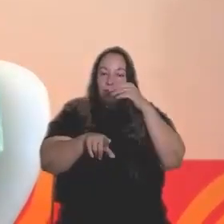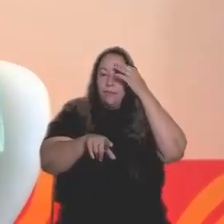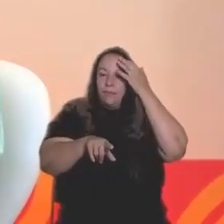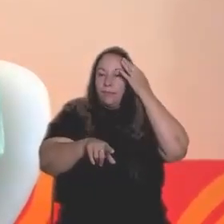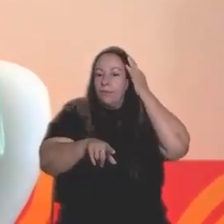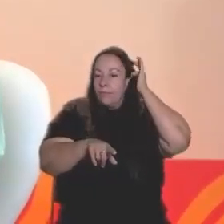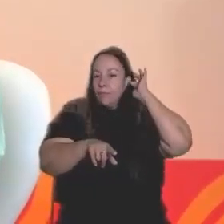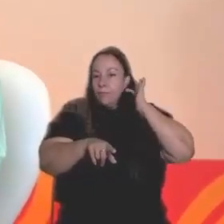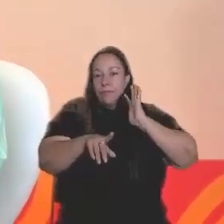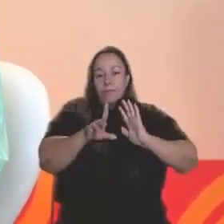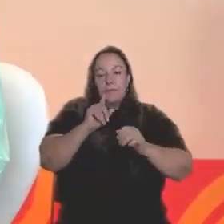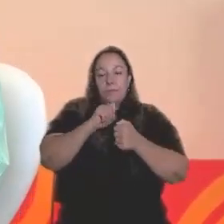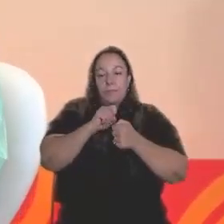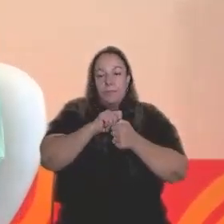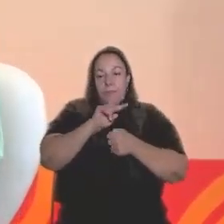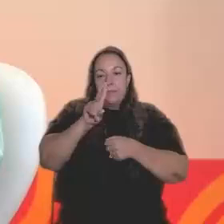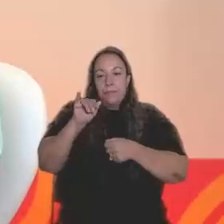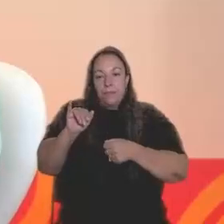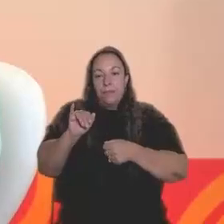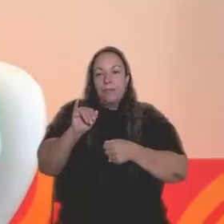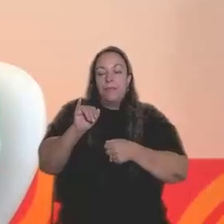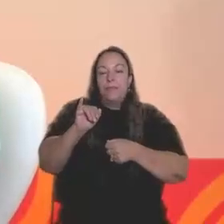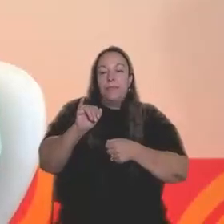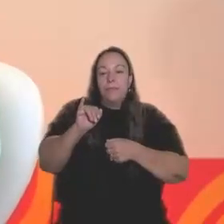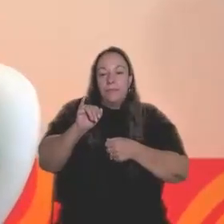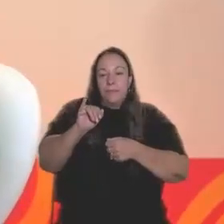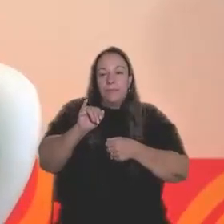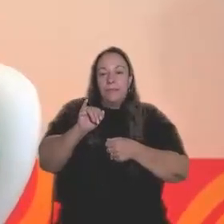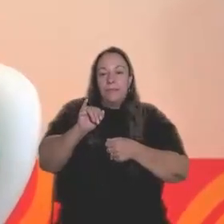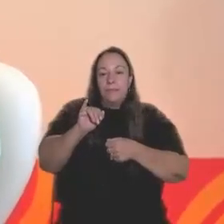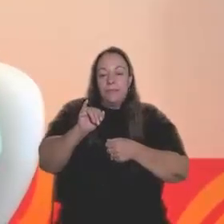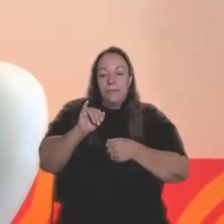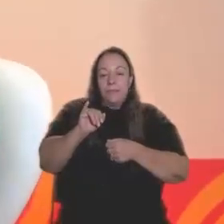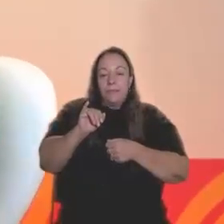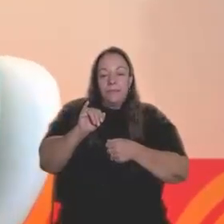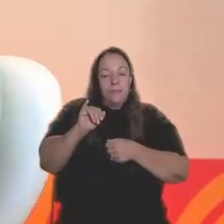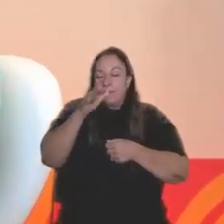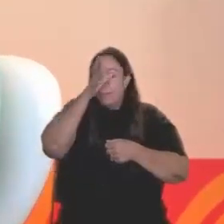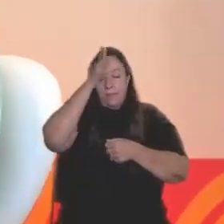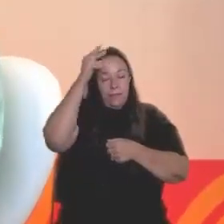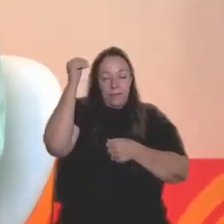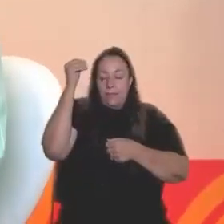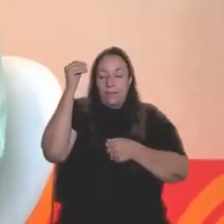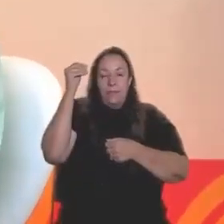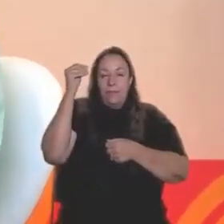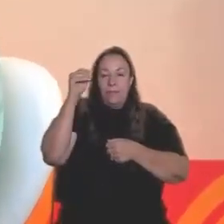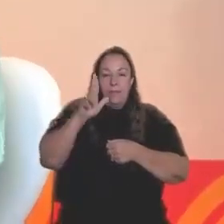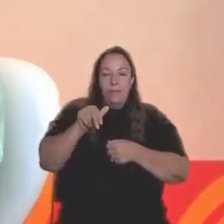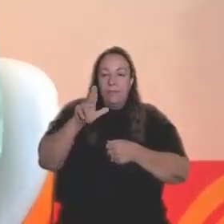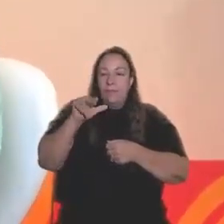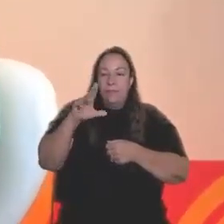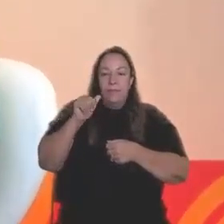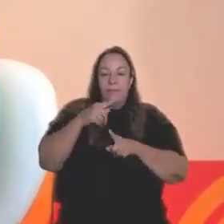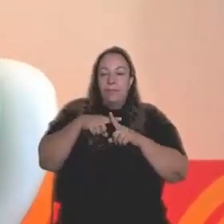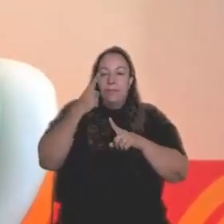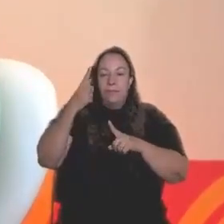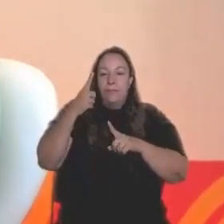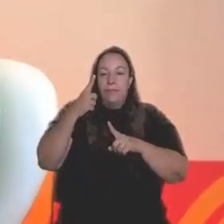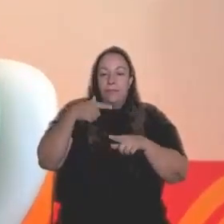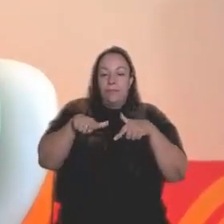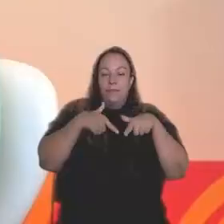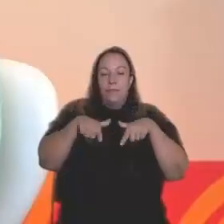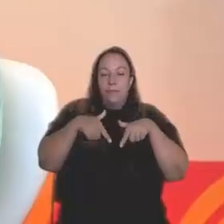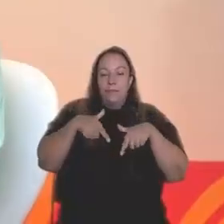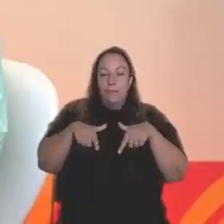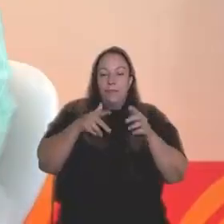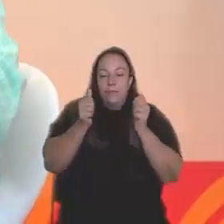que vai ser um marco, né, que as crianças não vão esquecer jamais, né, as escolas também. Trabalhar isso dentro das